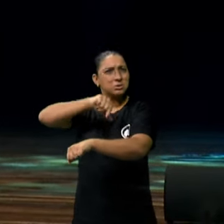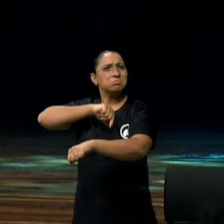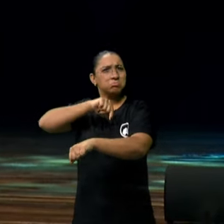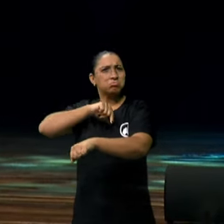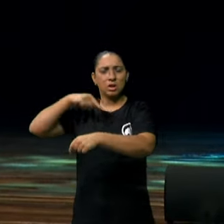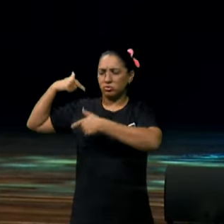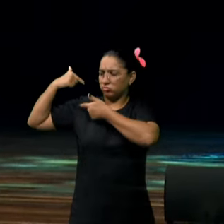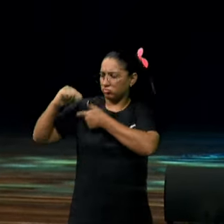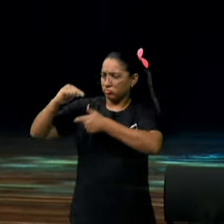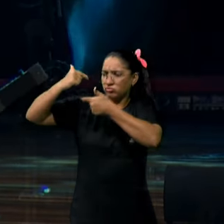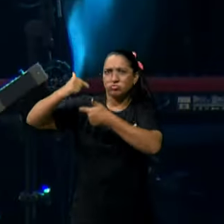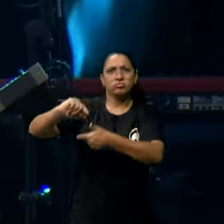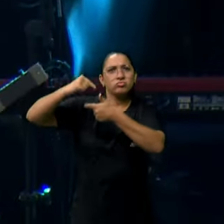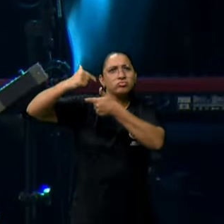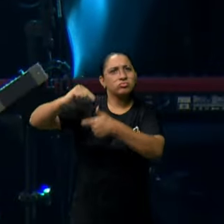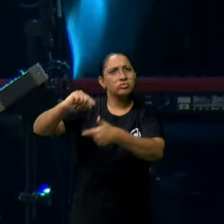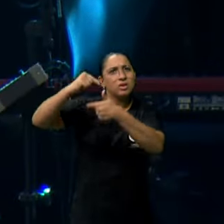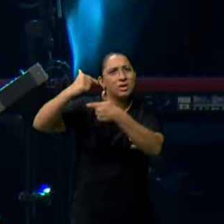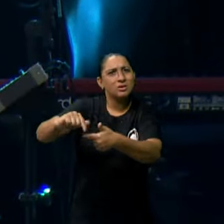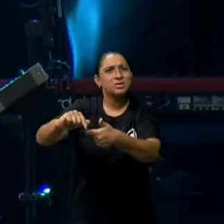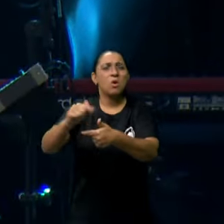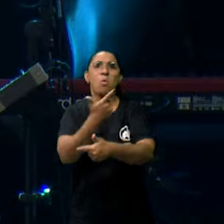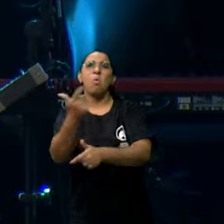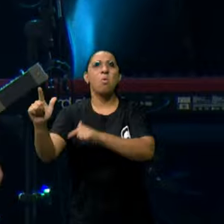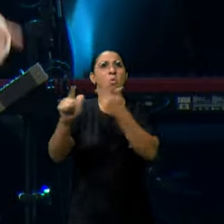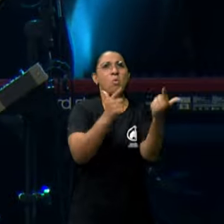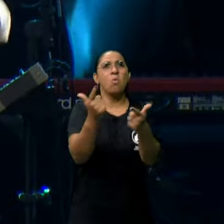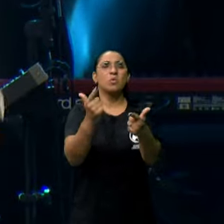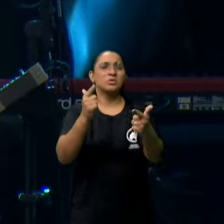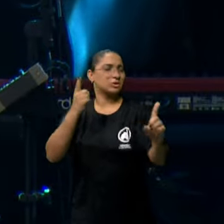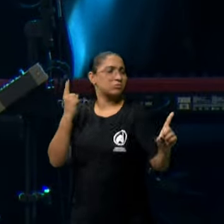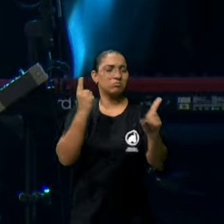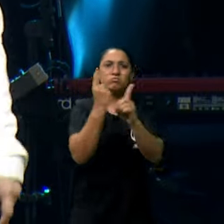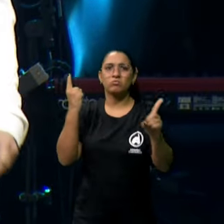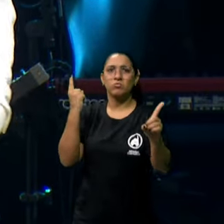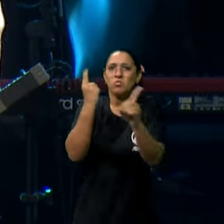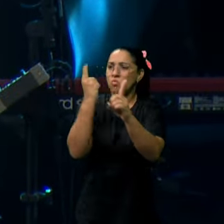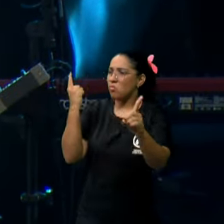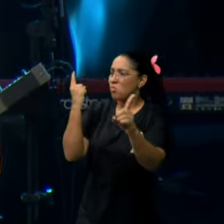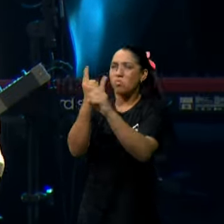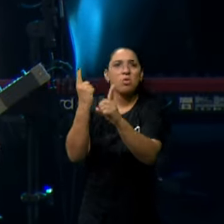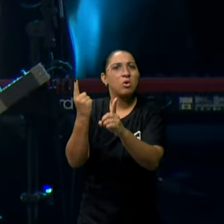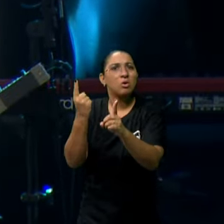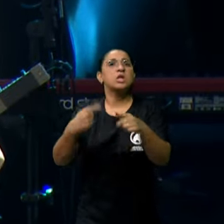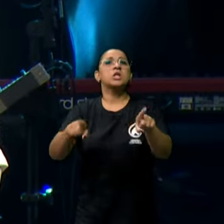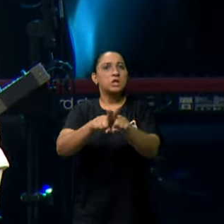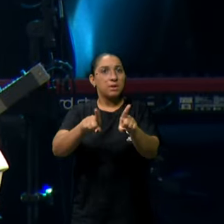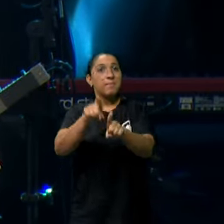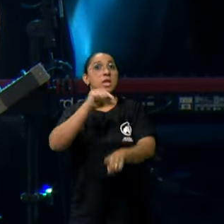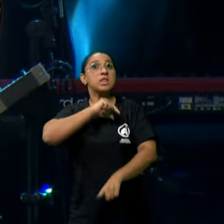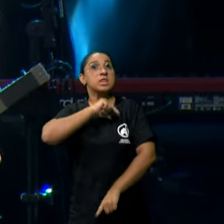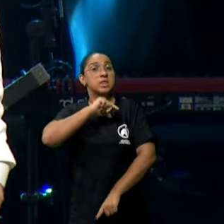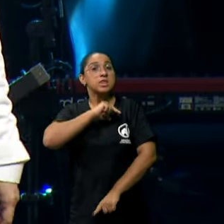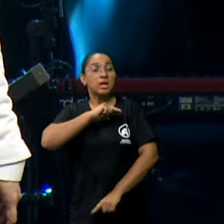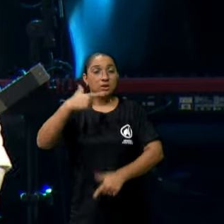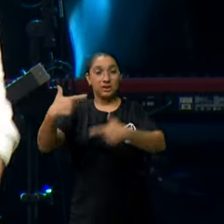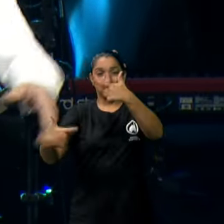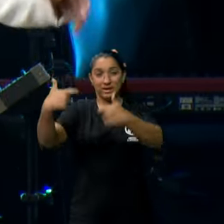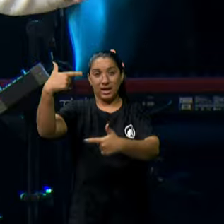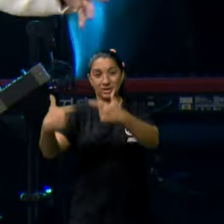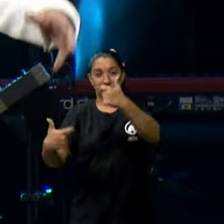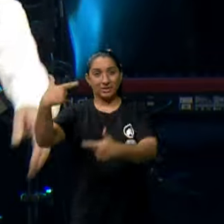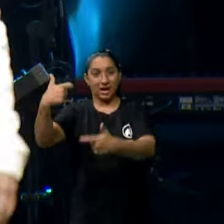Existem muitos livros que nós não temos acesso por exemplo a própria Bíblia fala do livro das guerras de que